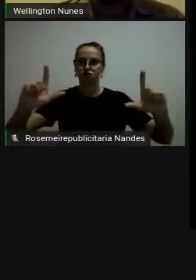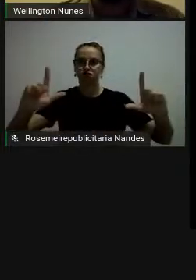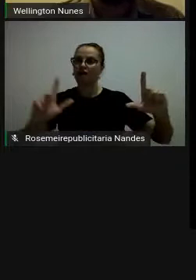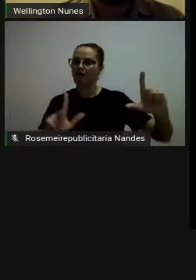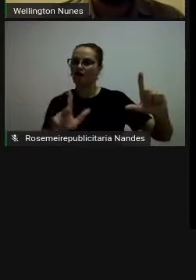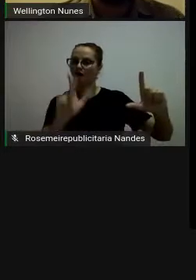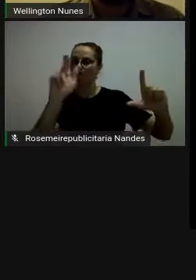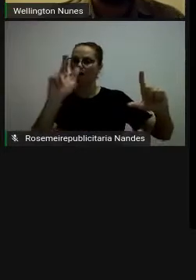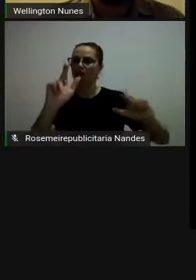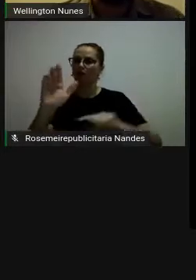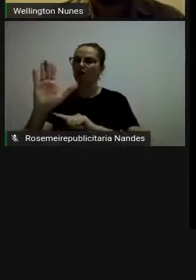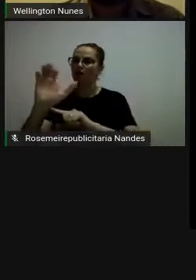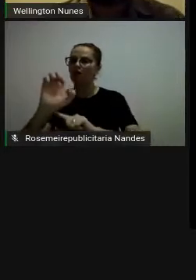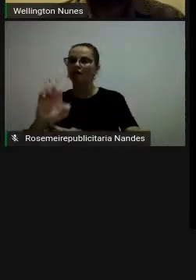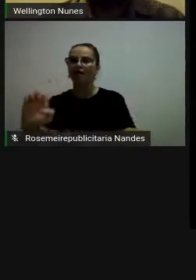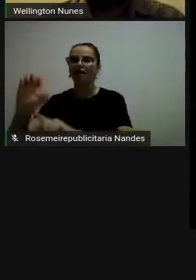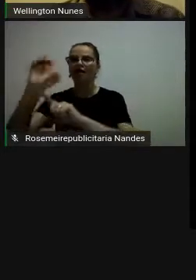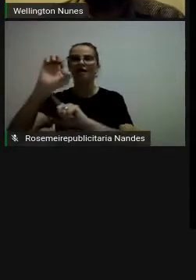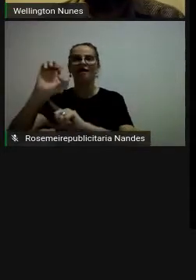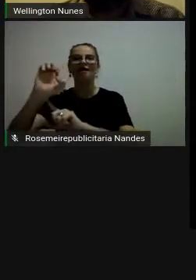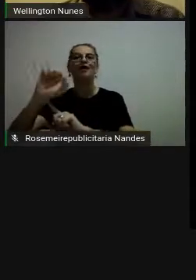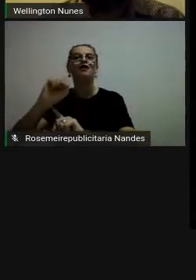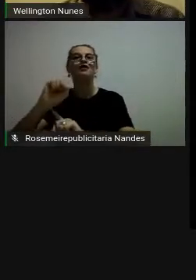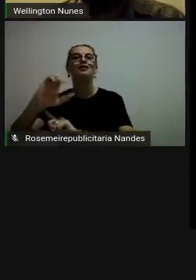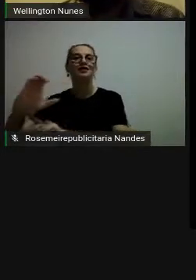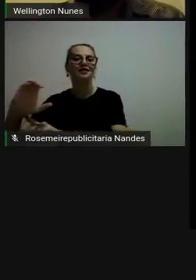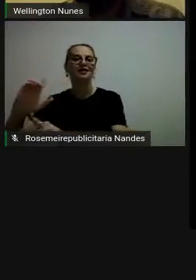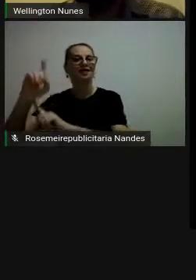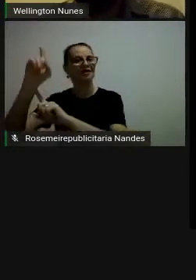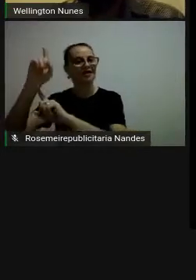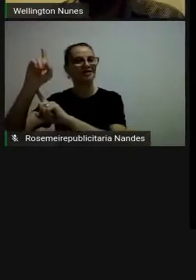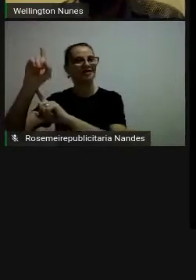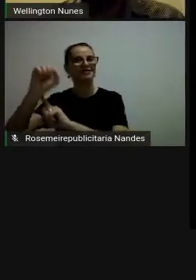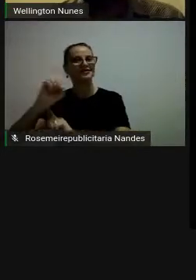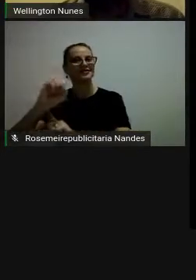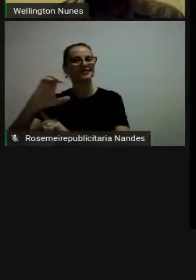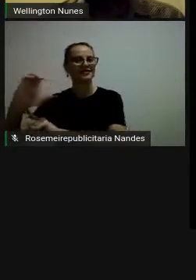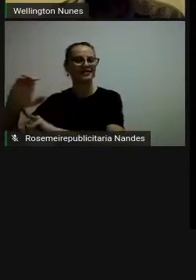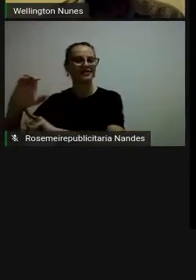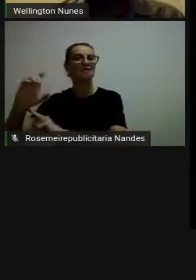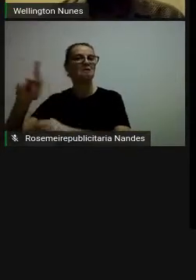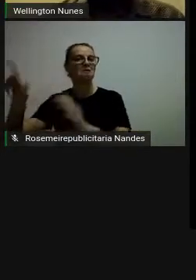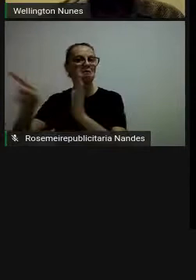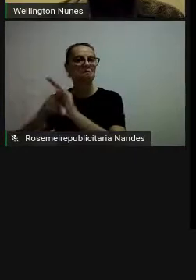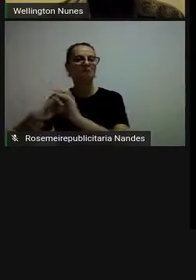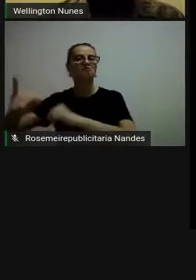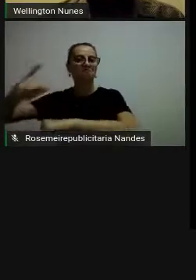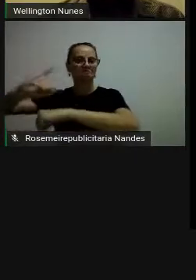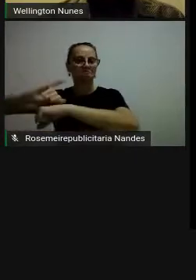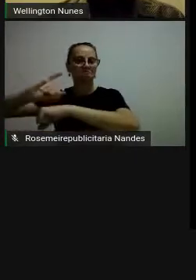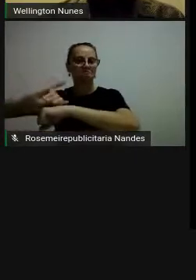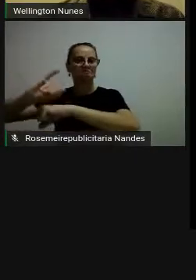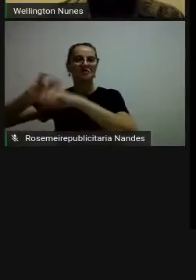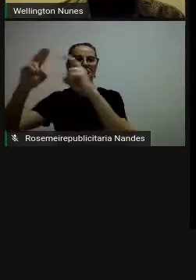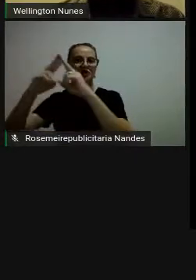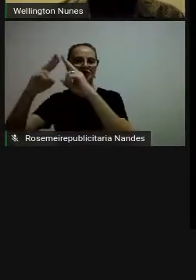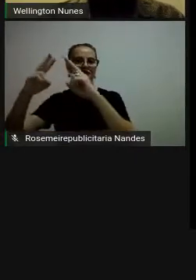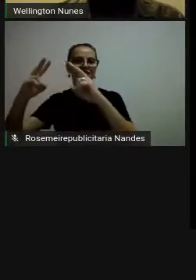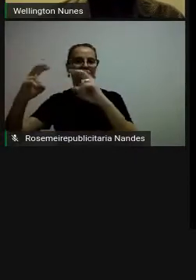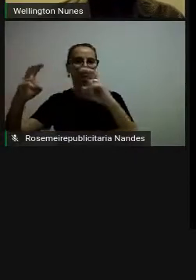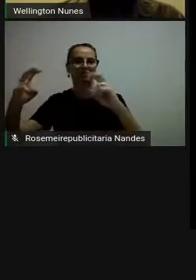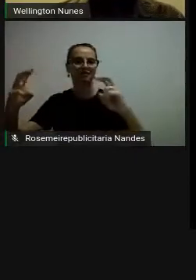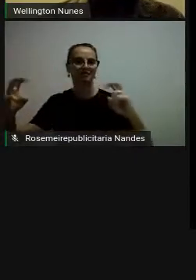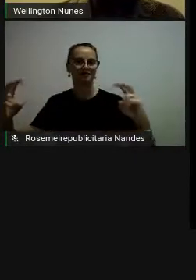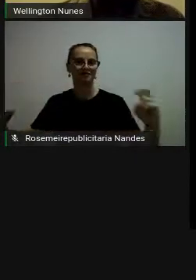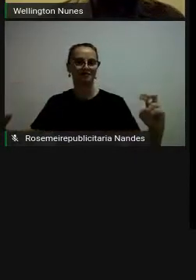o estado de Santa Catarina, com destaque para a capital, Florianópolis. Vou dar um